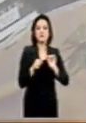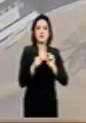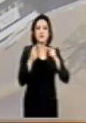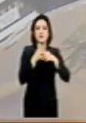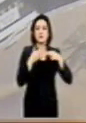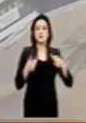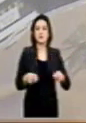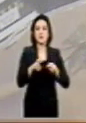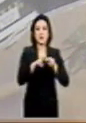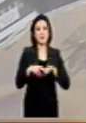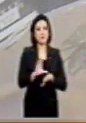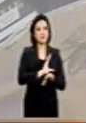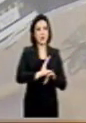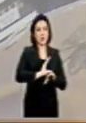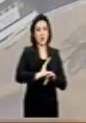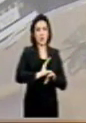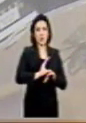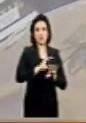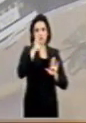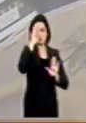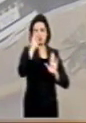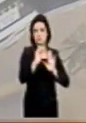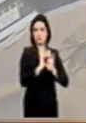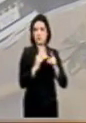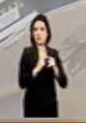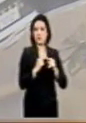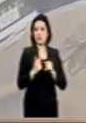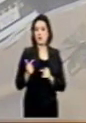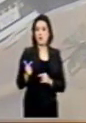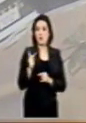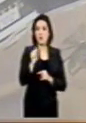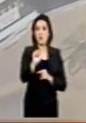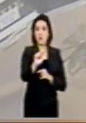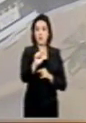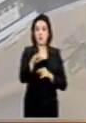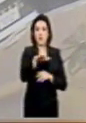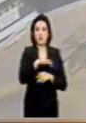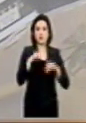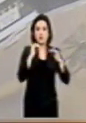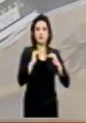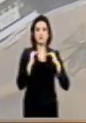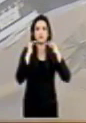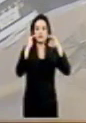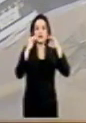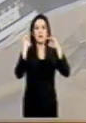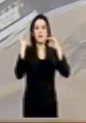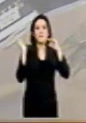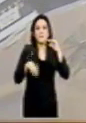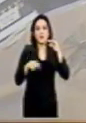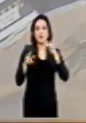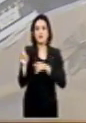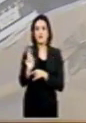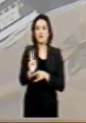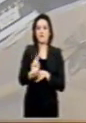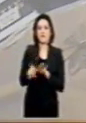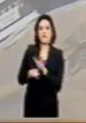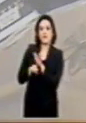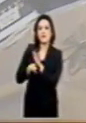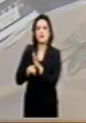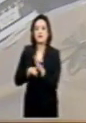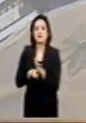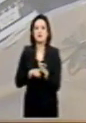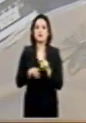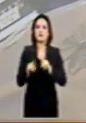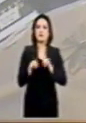Carta Cidadã, pois só outro órgão máximo como este pode fiscalizar e tomar medidas extremas